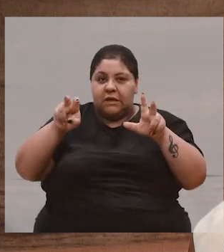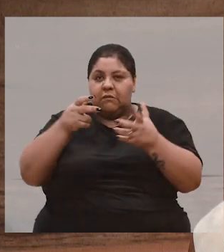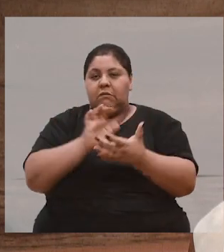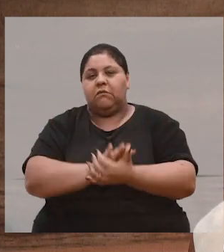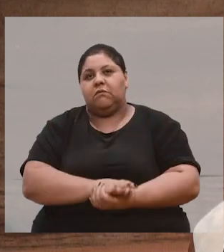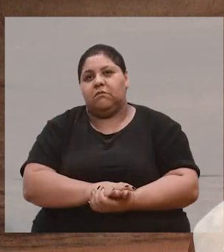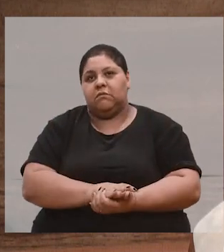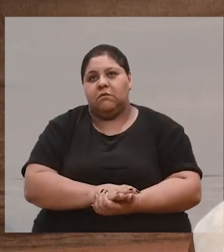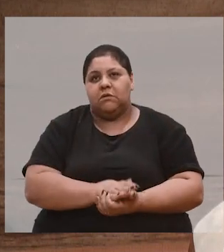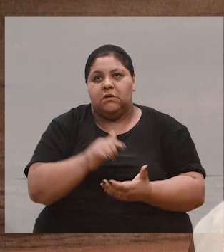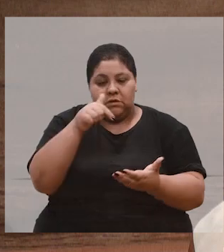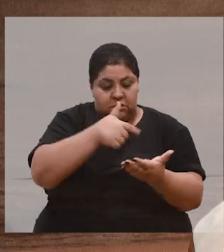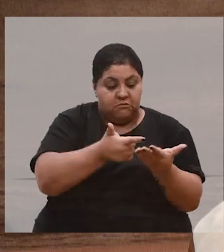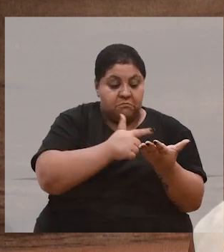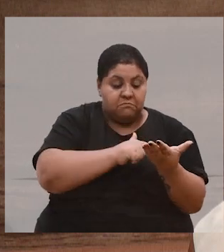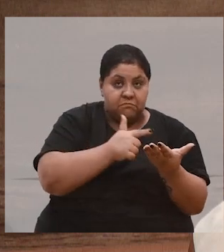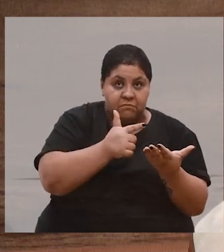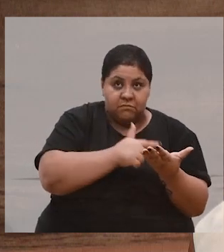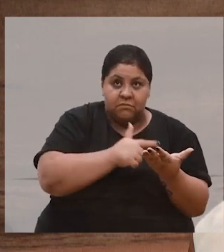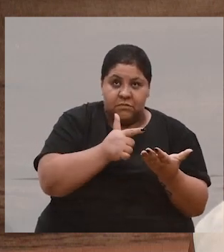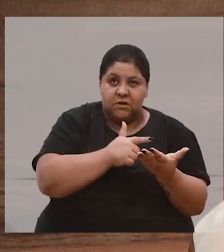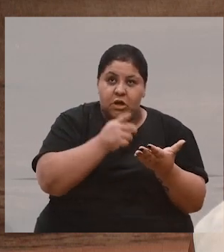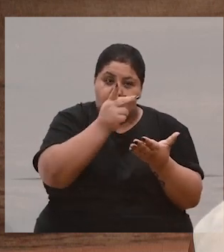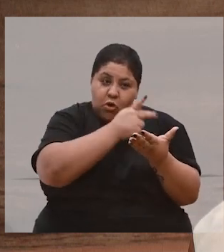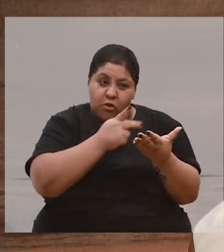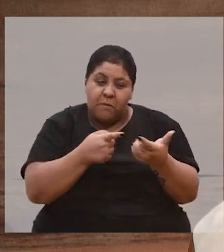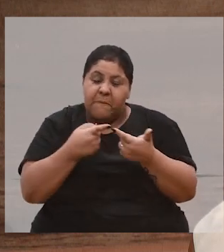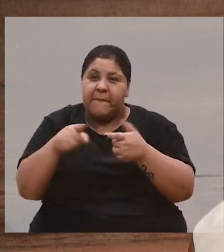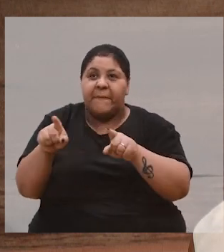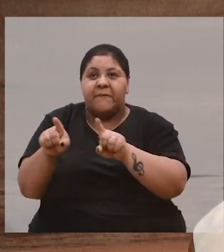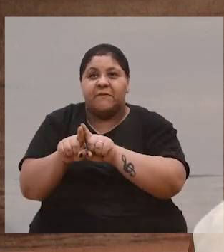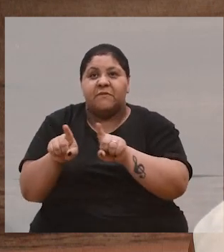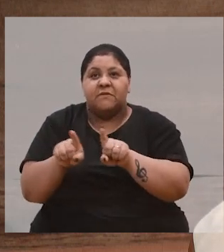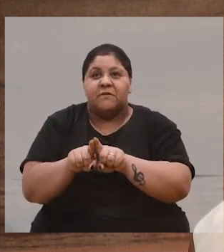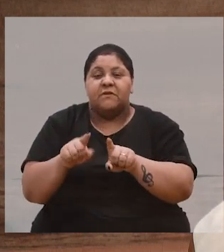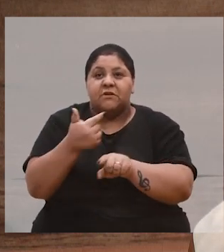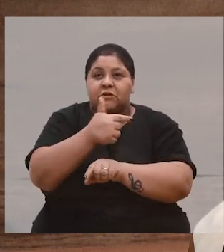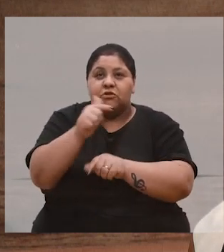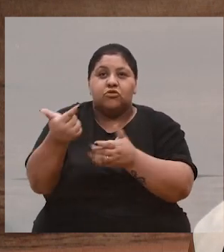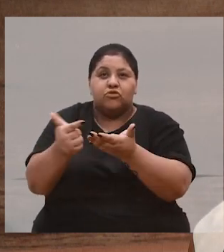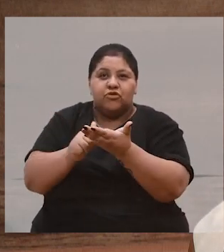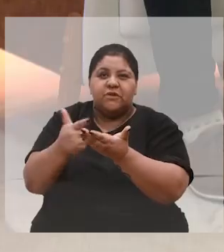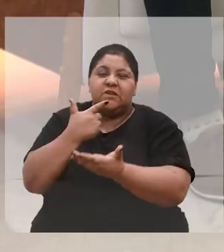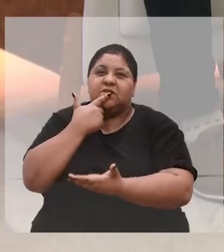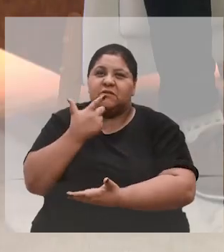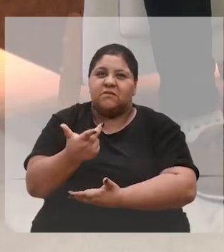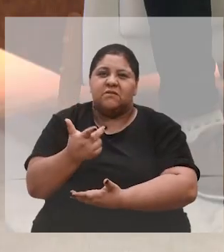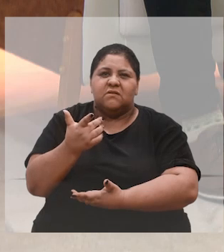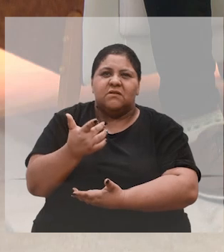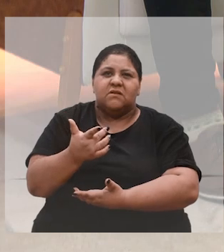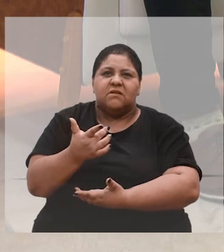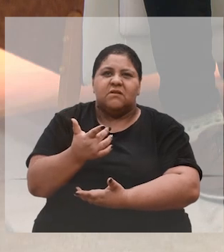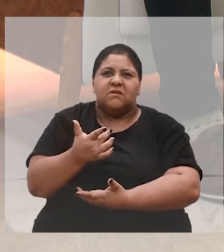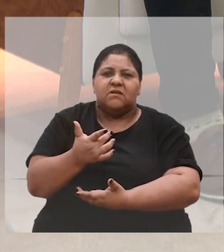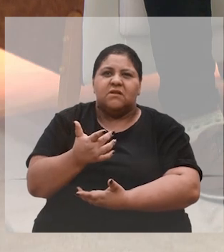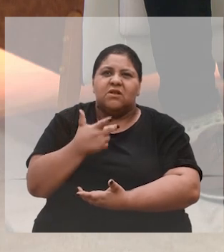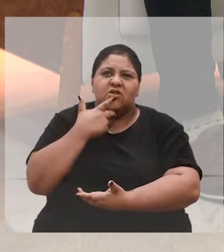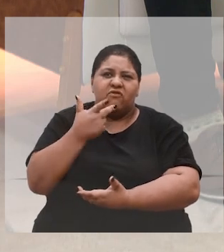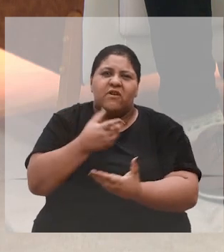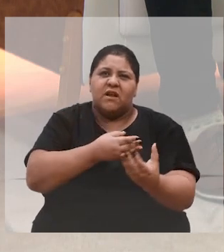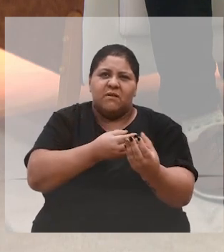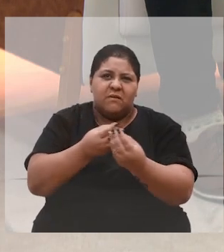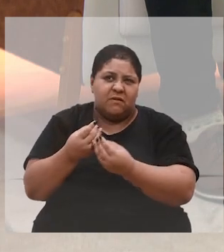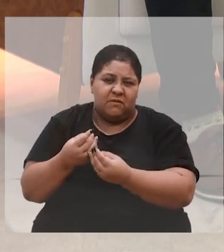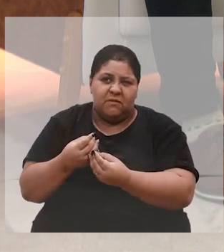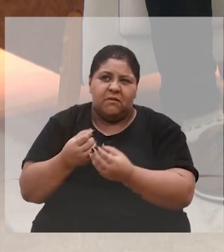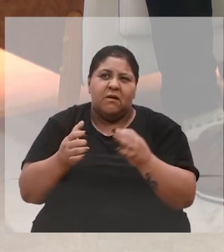aqui na obra específica com as ilustrações do Arthur, mas também nesse outro livro que eu citei aqui, eu não citei tanto até para